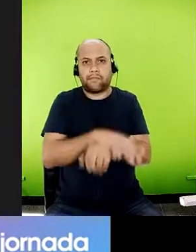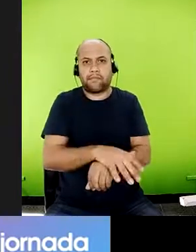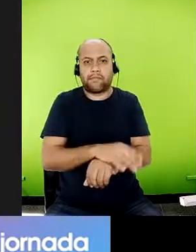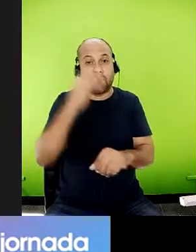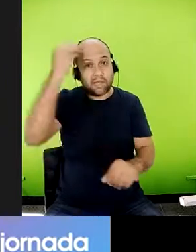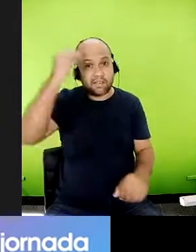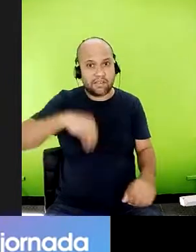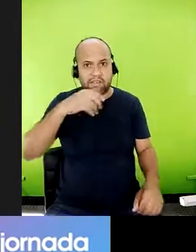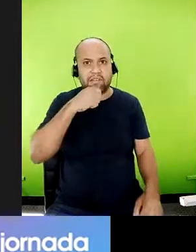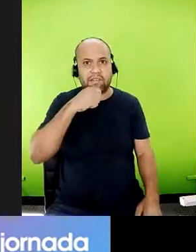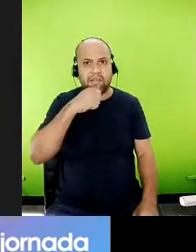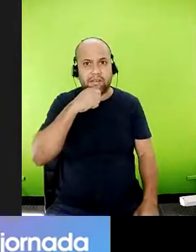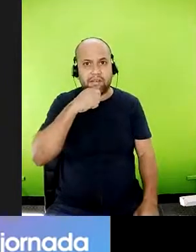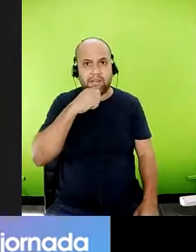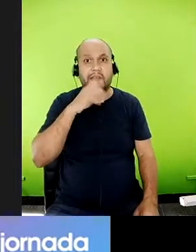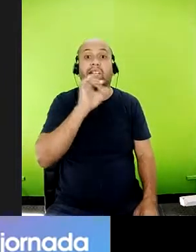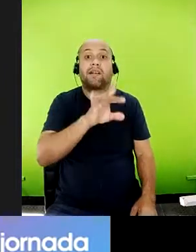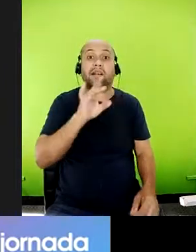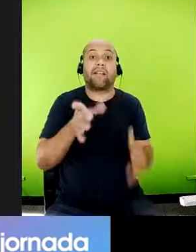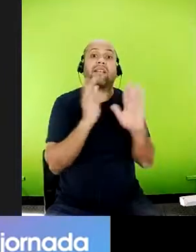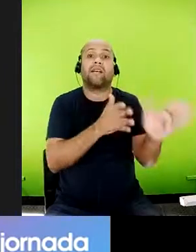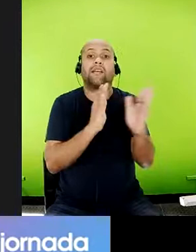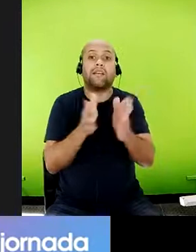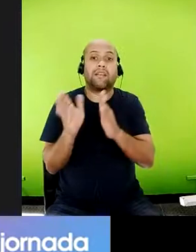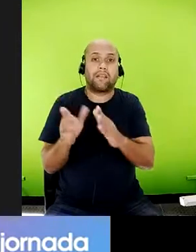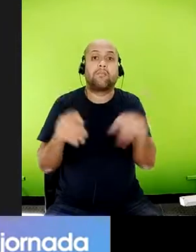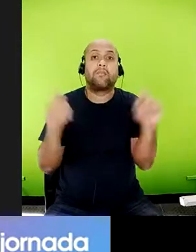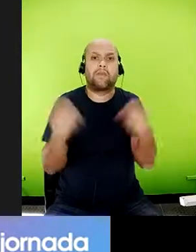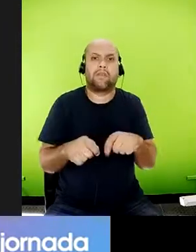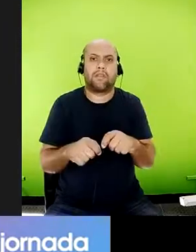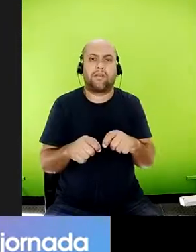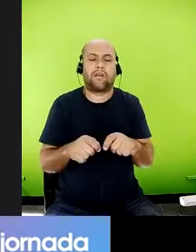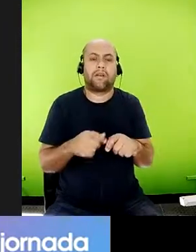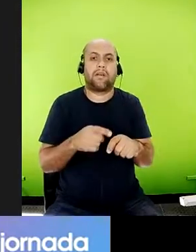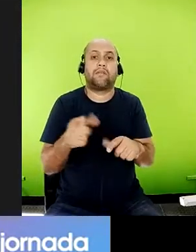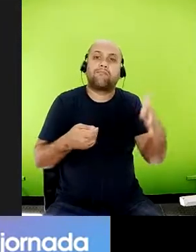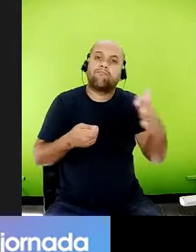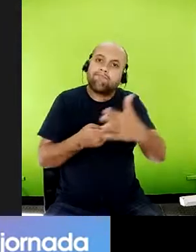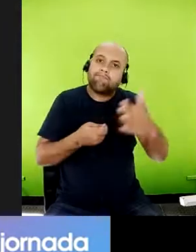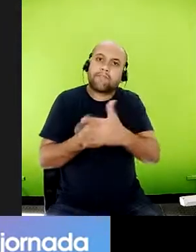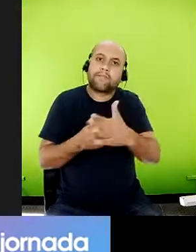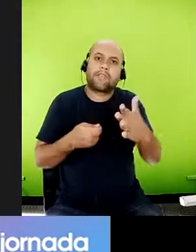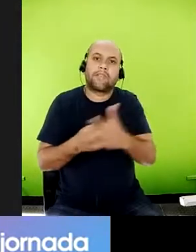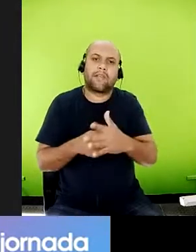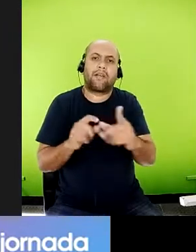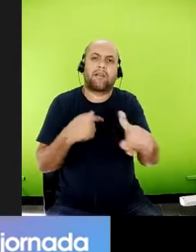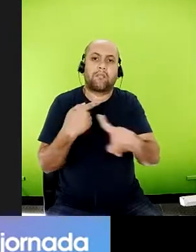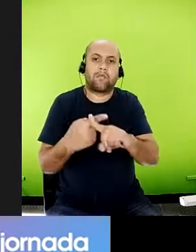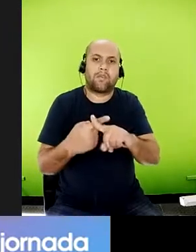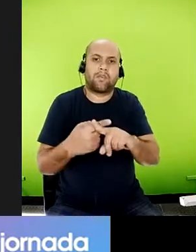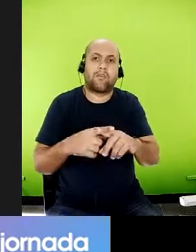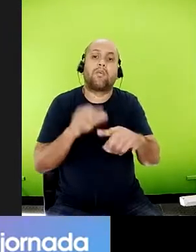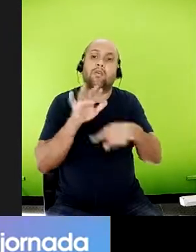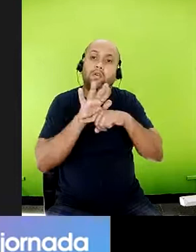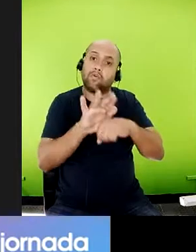desisti entendeu faça de cada momento um momento onde você possa lutar de um modo positivo para incluir